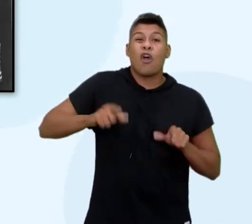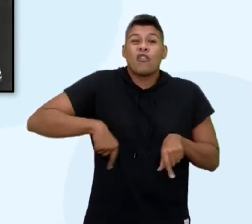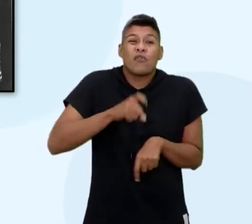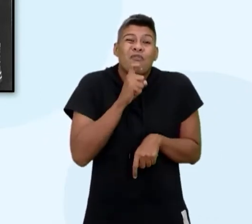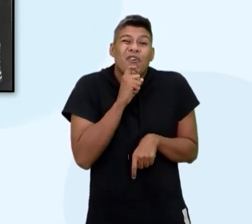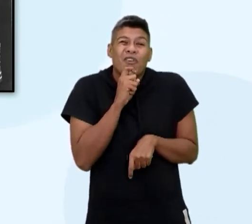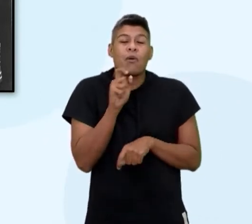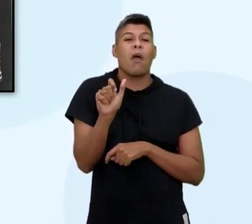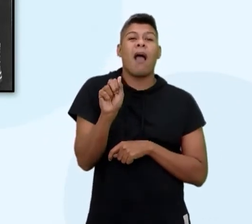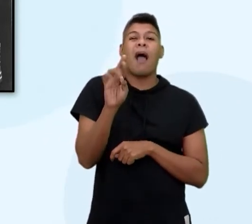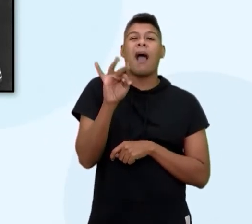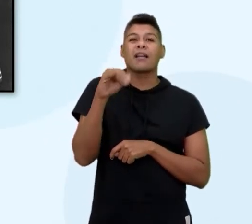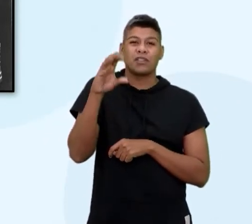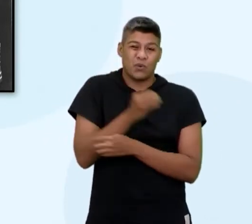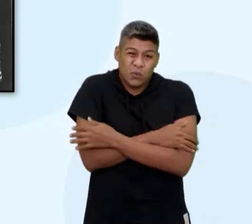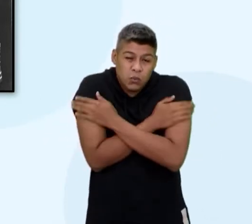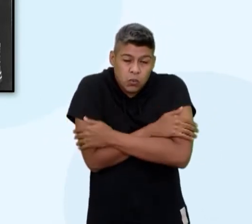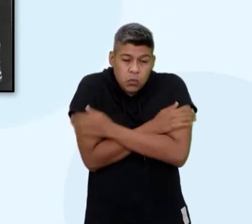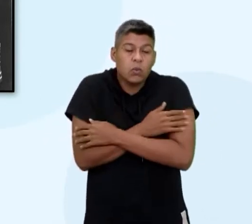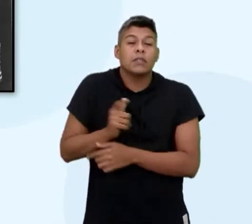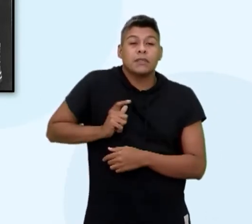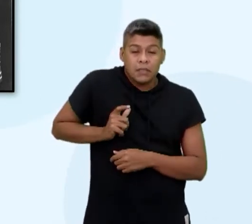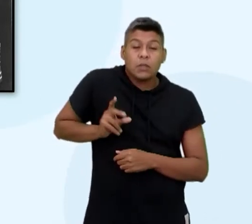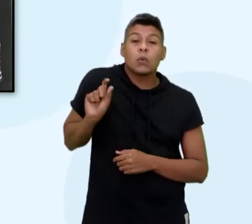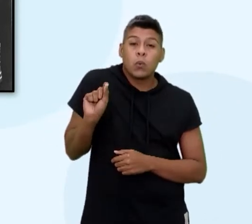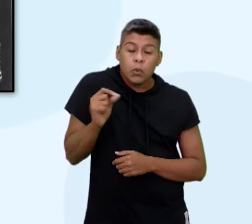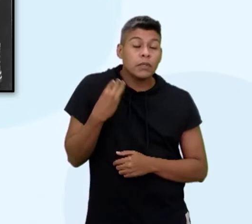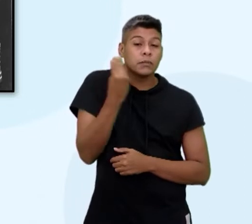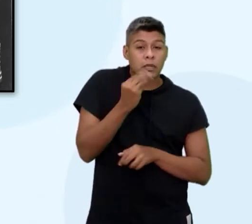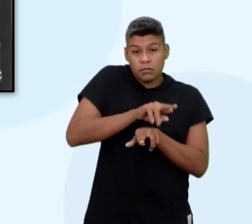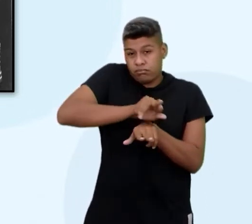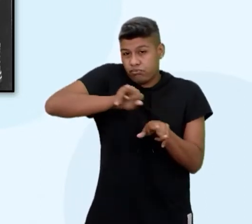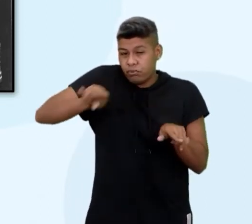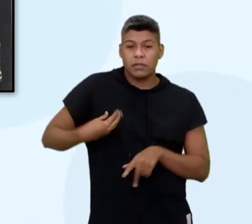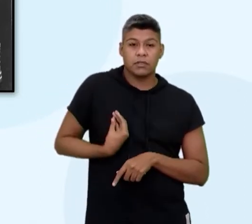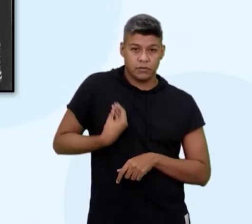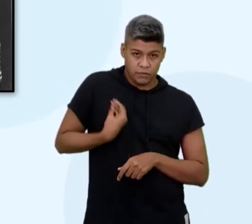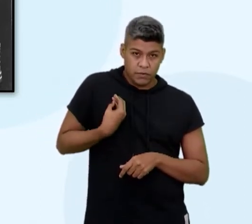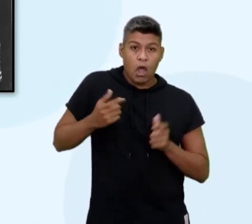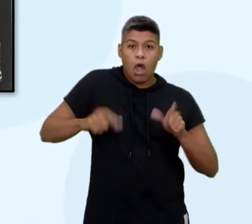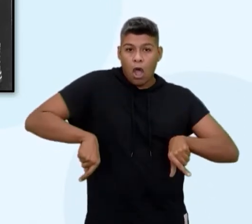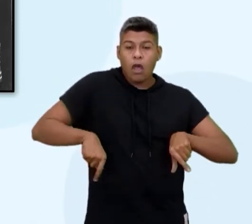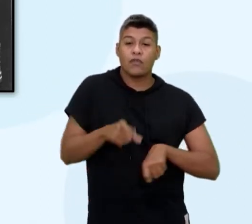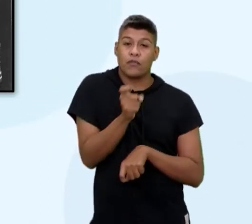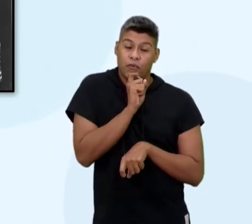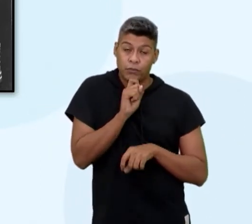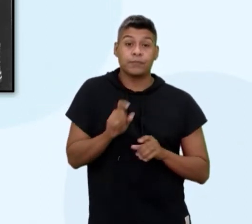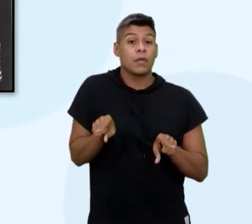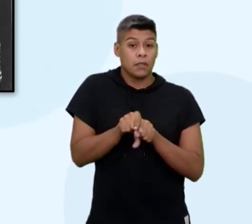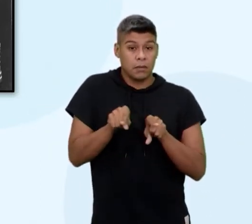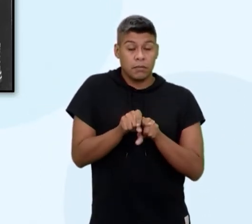há milhares de anos e conservam grandes experiências de sobrevivência no gelo. Além